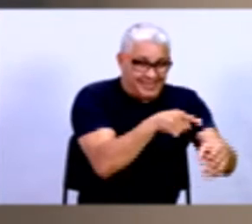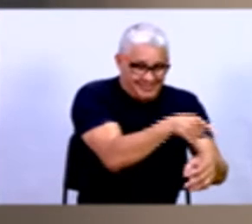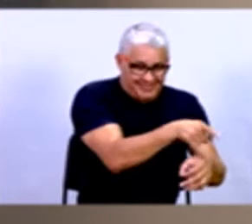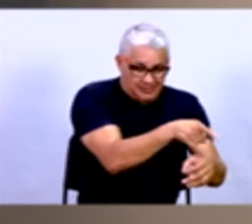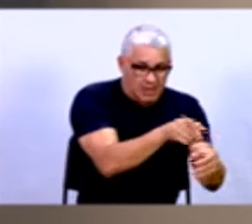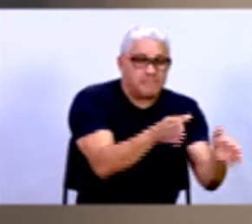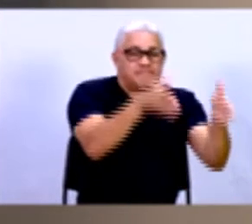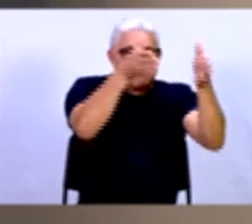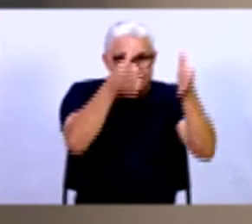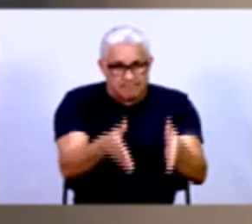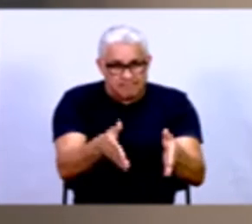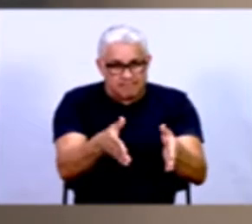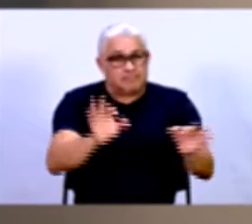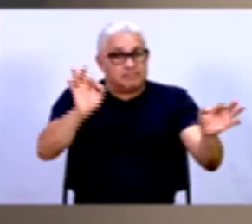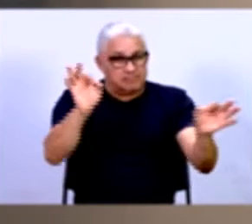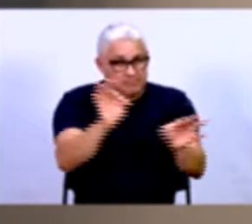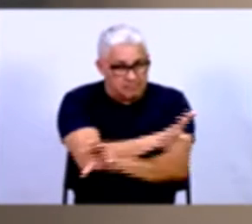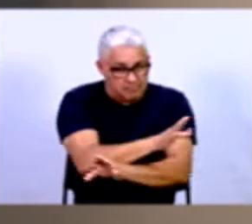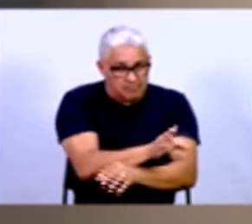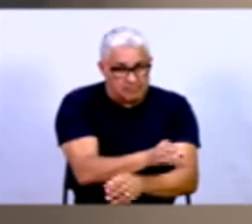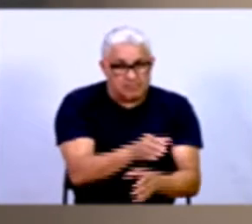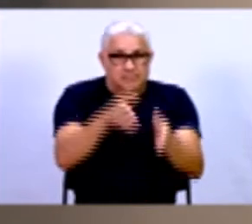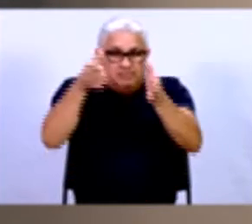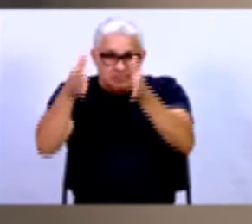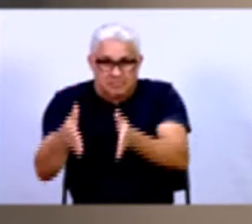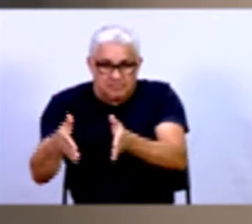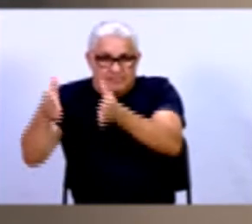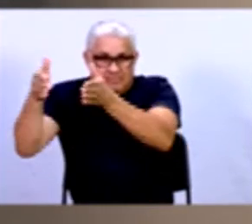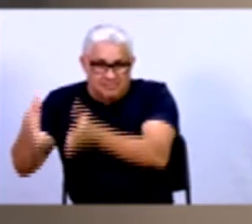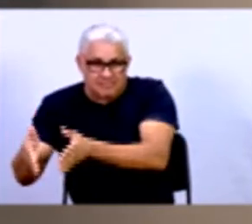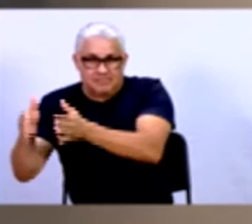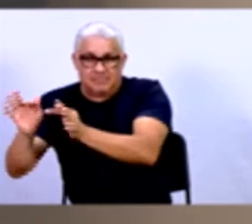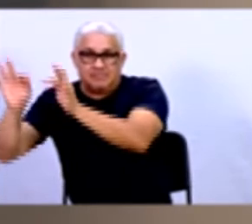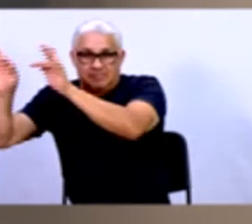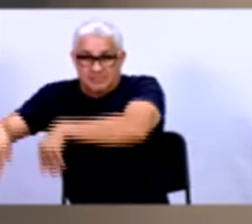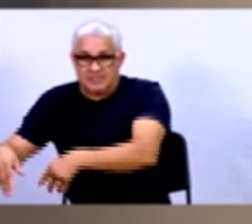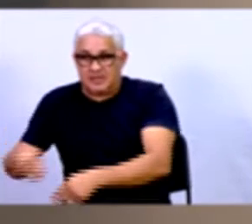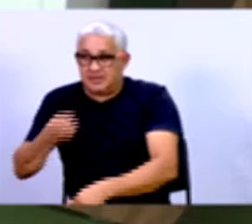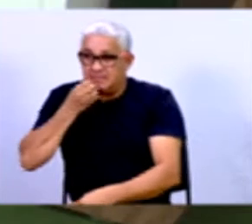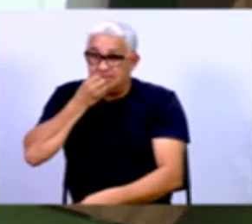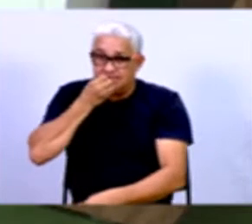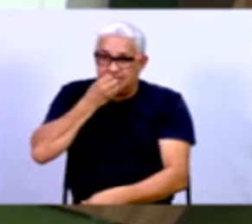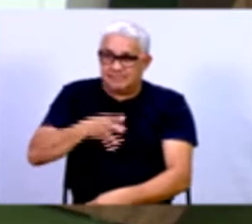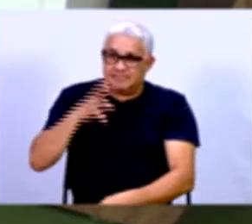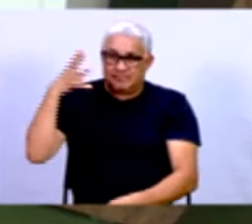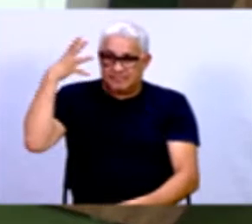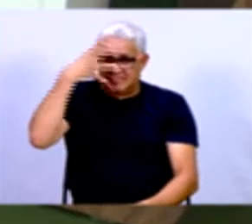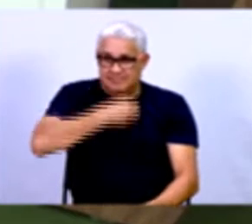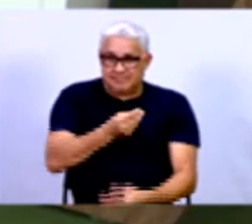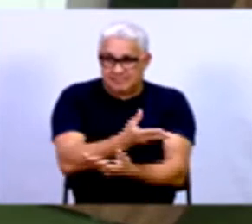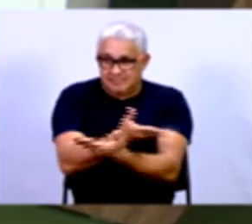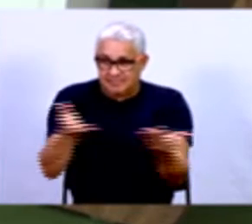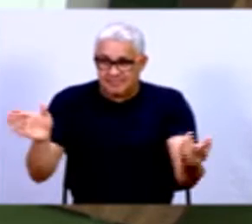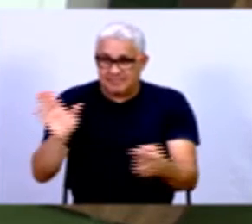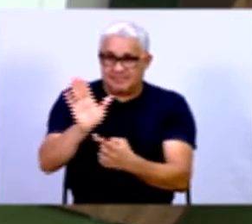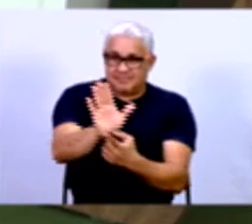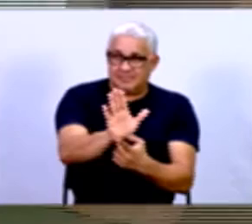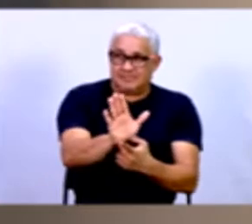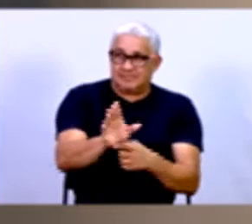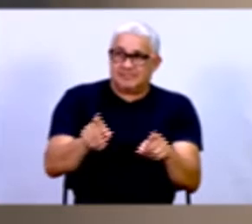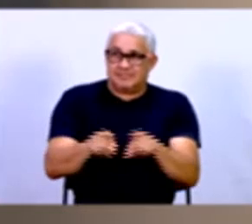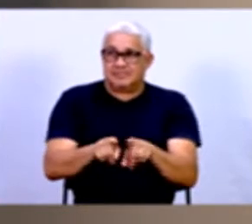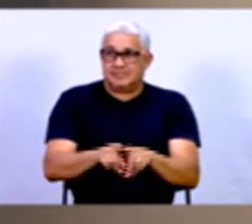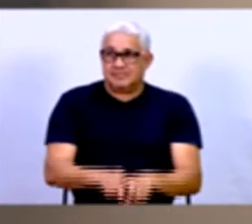passo anterior, tá? Para a hora que chegar ali na apresentação de resultados, ficou um negócio bonito de mostrar, né? Pode ser até que o resultado